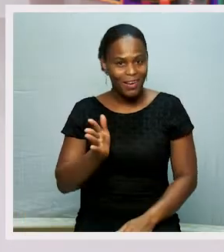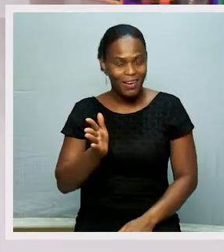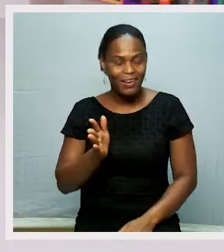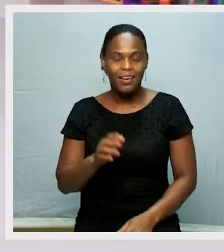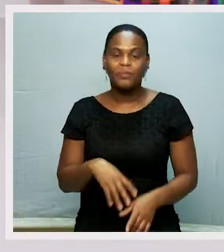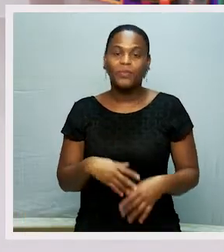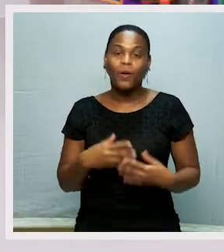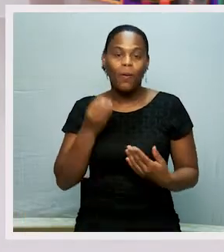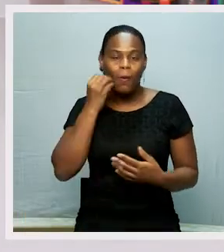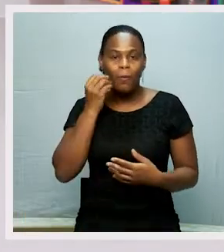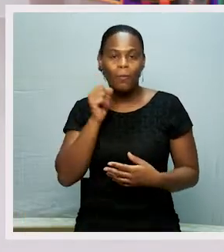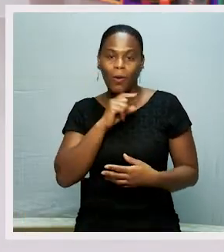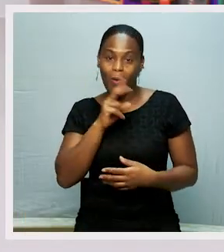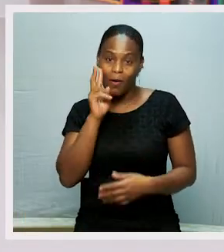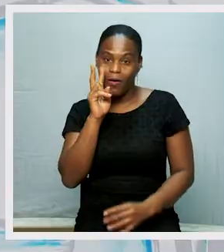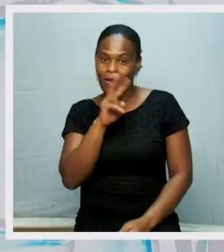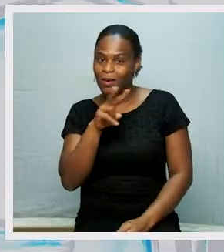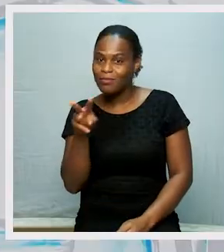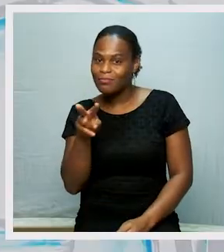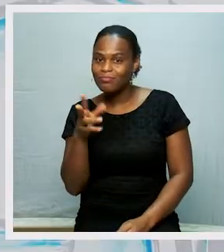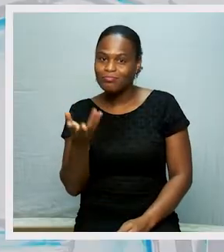Exato. Como podem ver,